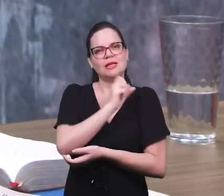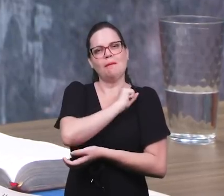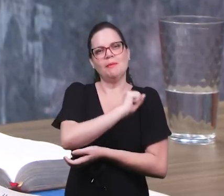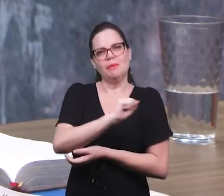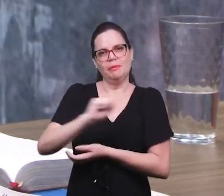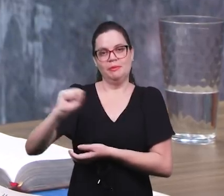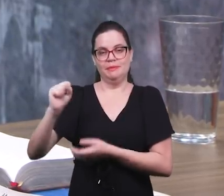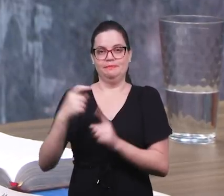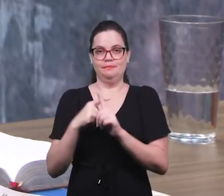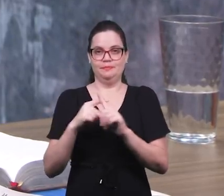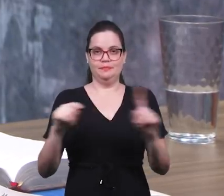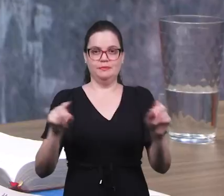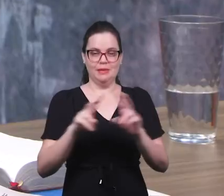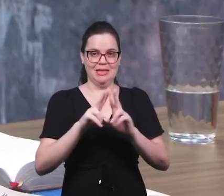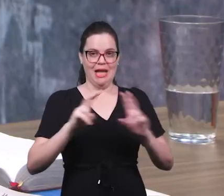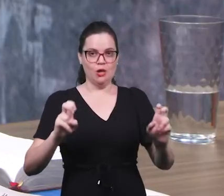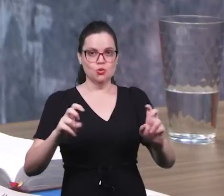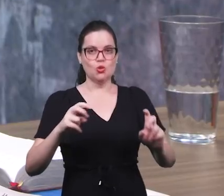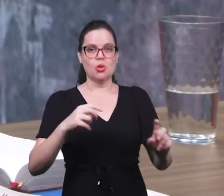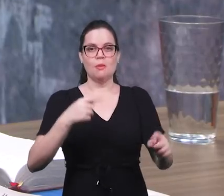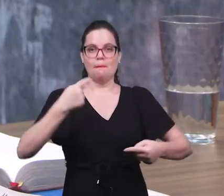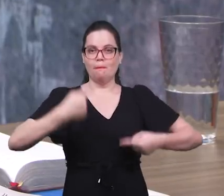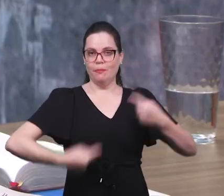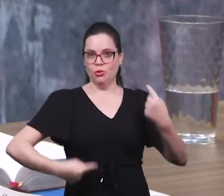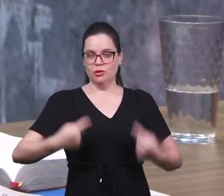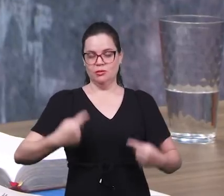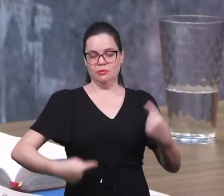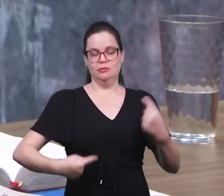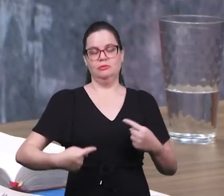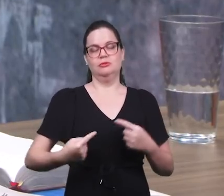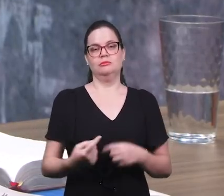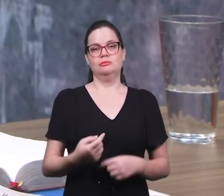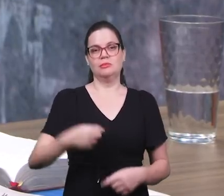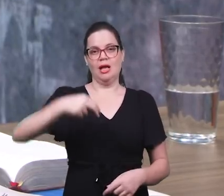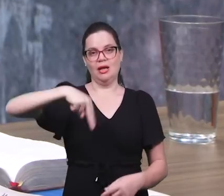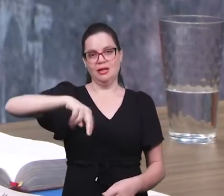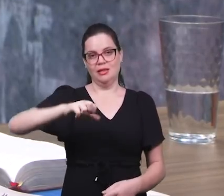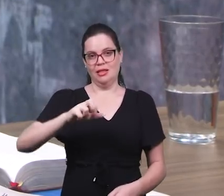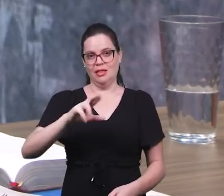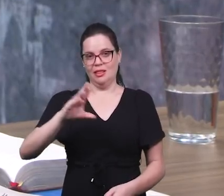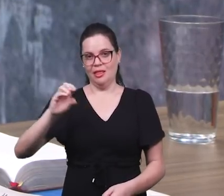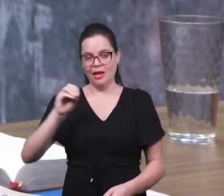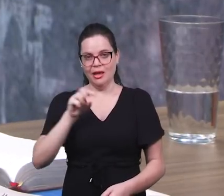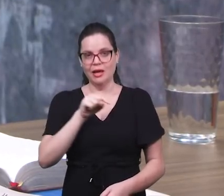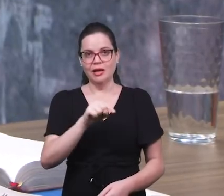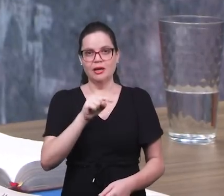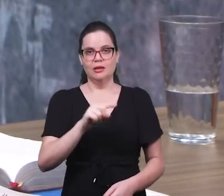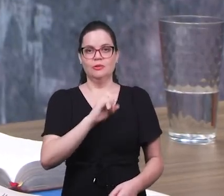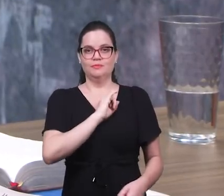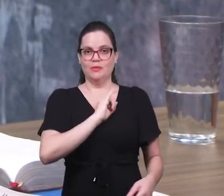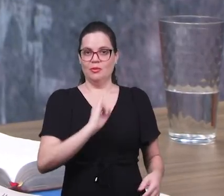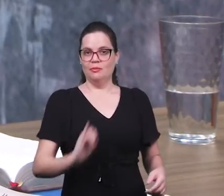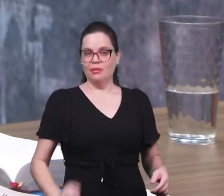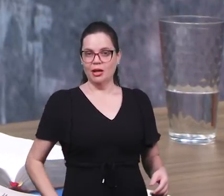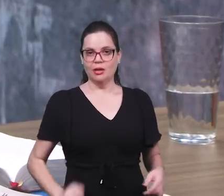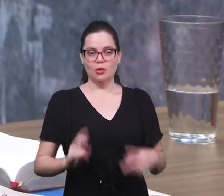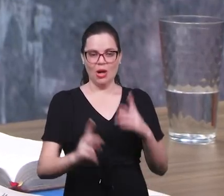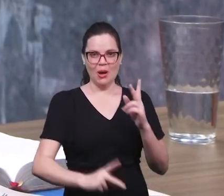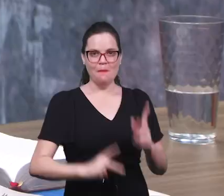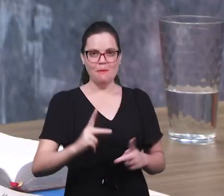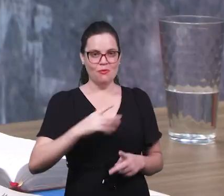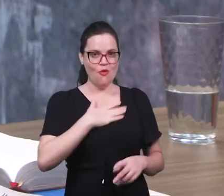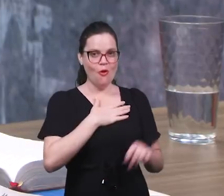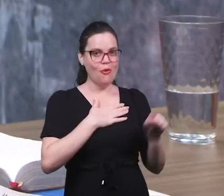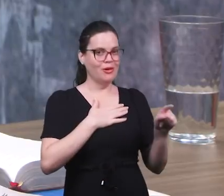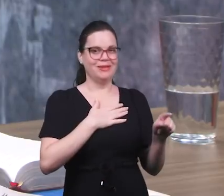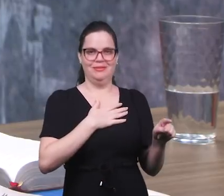era um governador, um imperador muito pouco prezado pelo próprio povo de Roma. E é muito comum